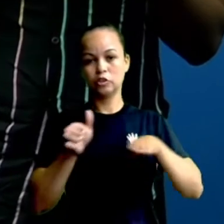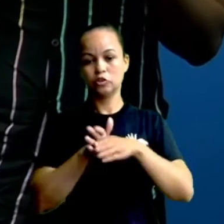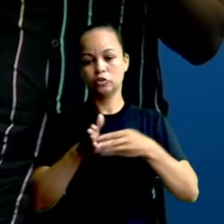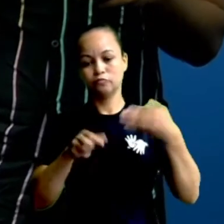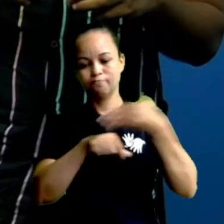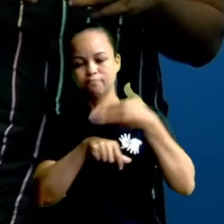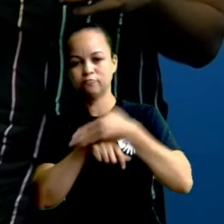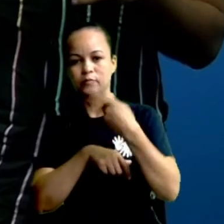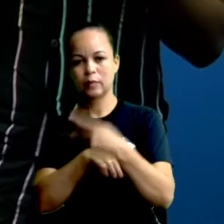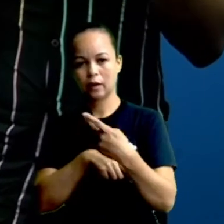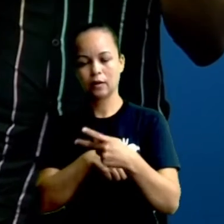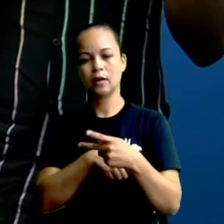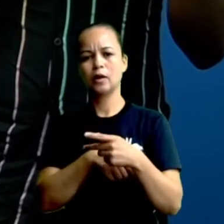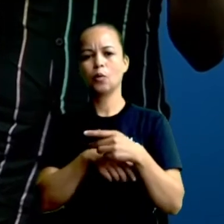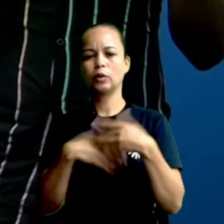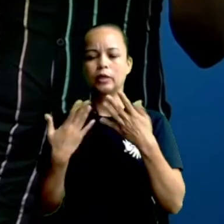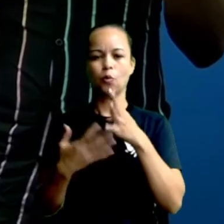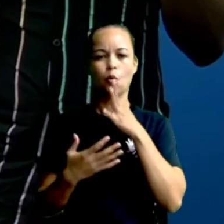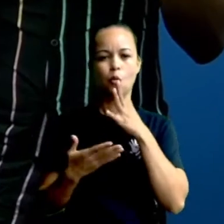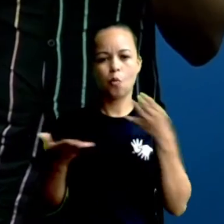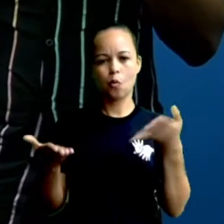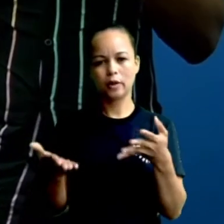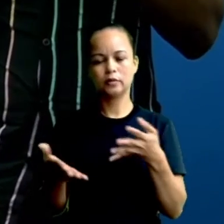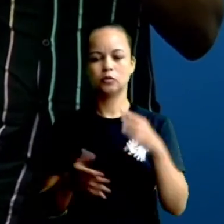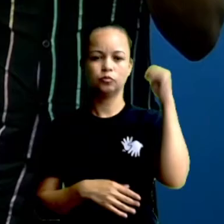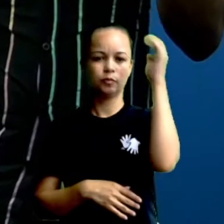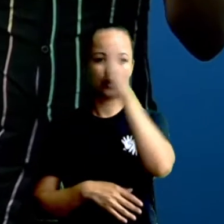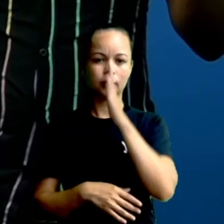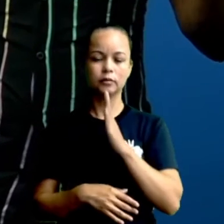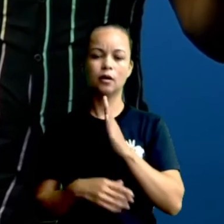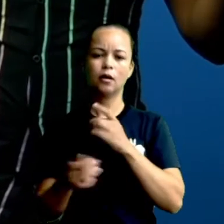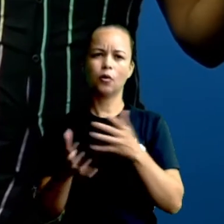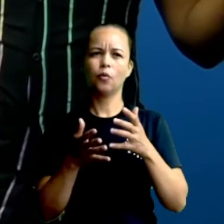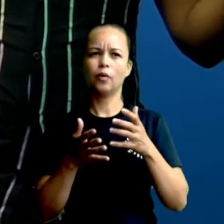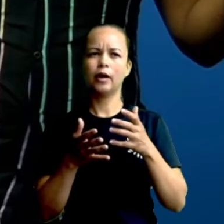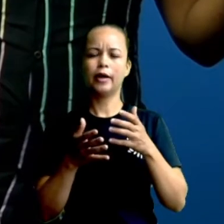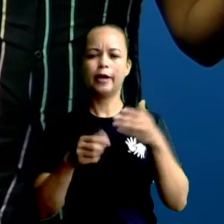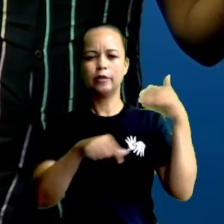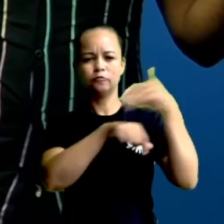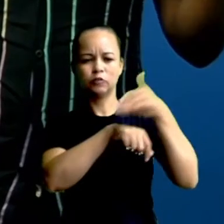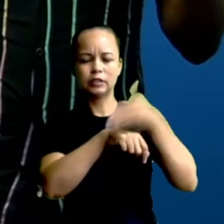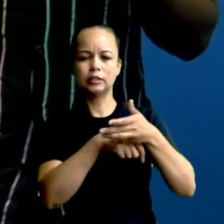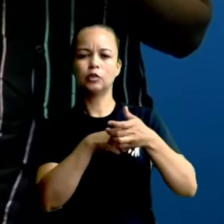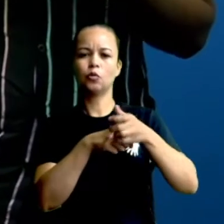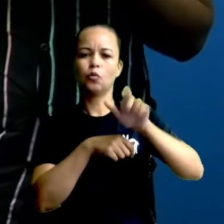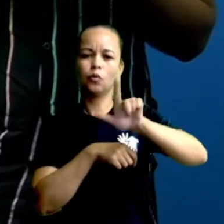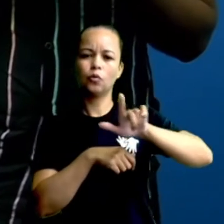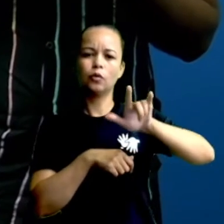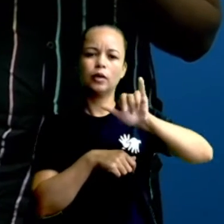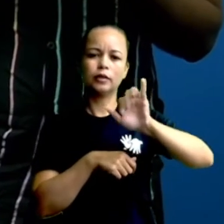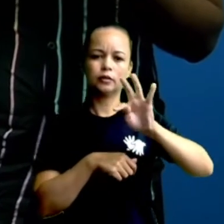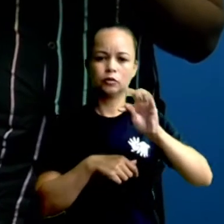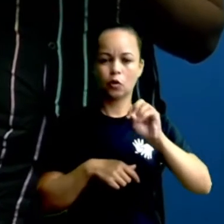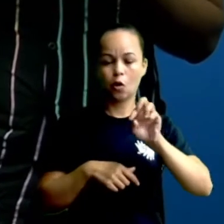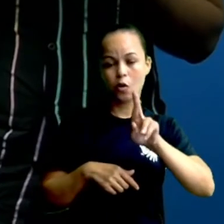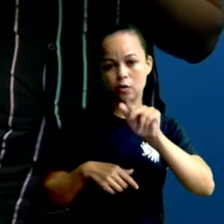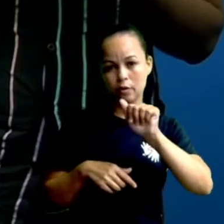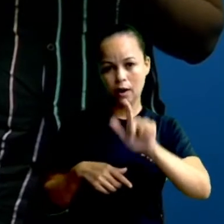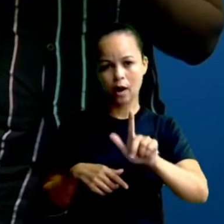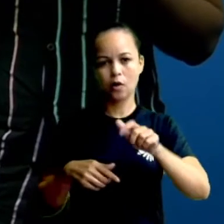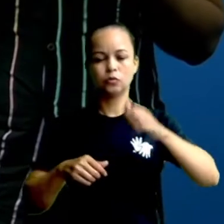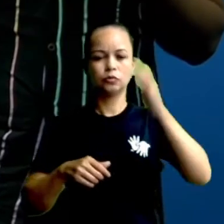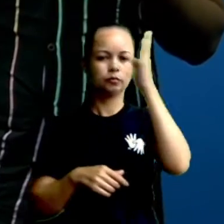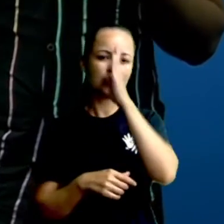conhece hoje por Brasil, eles começaram esse processo de invasão no litoral brasileiro. E por que, professores, começaram esse